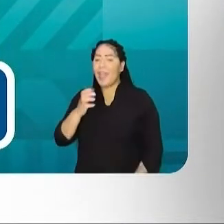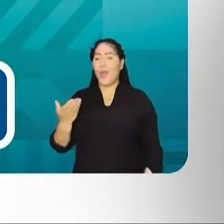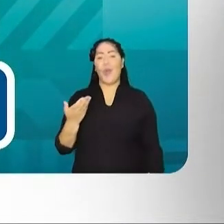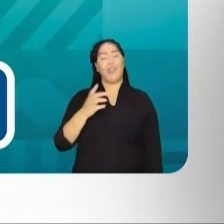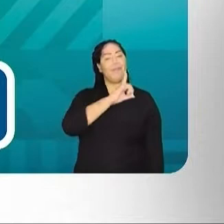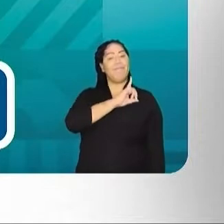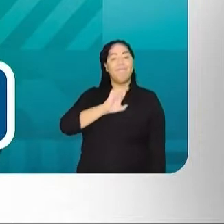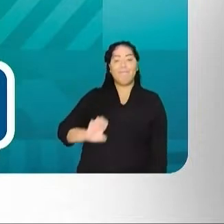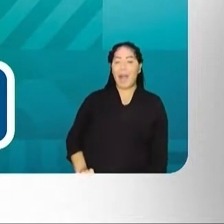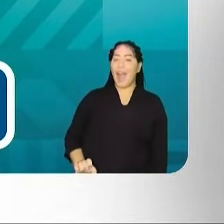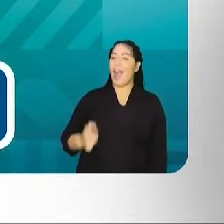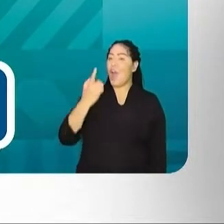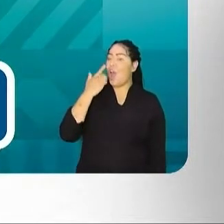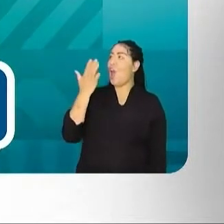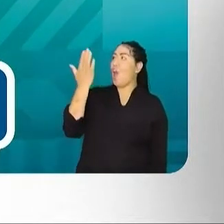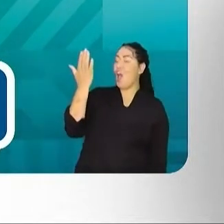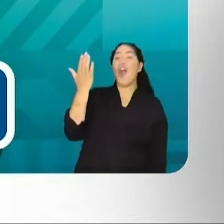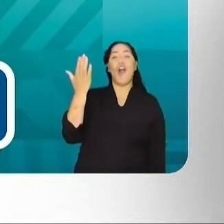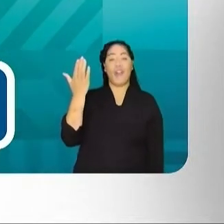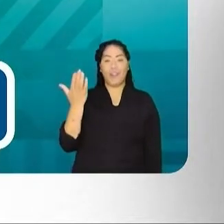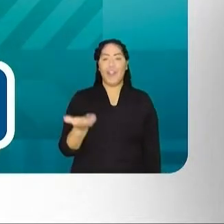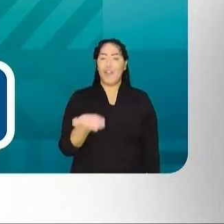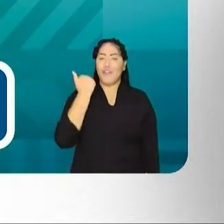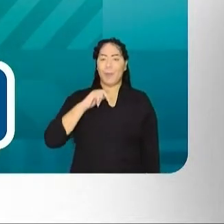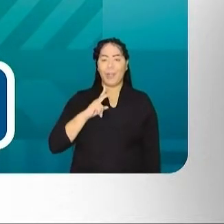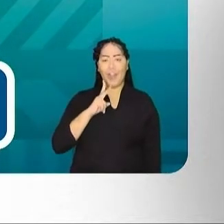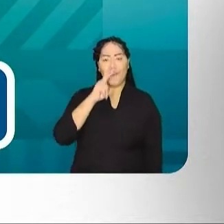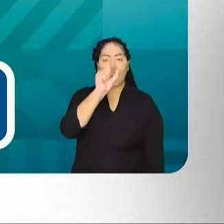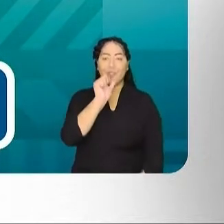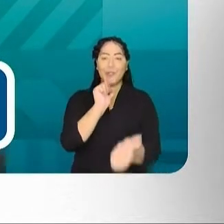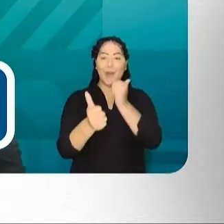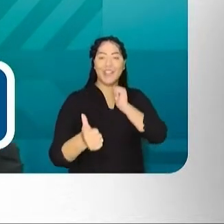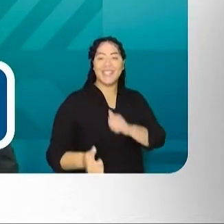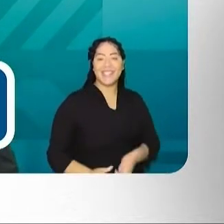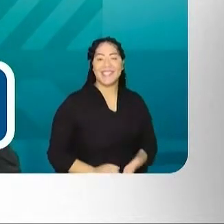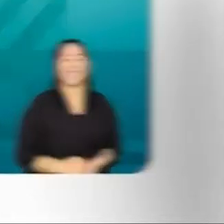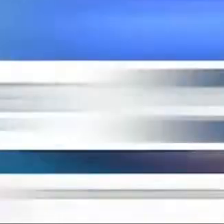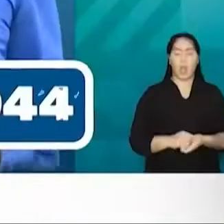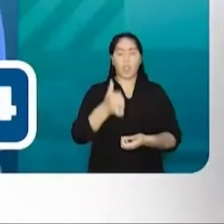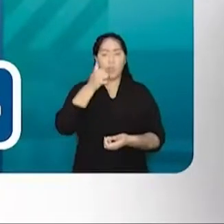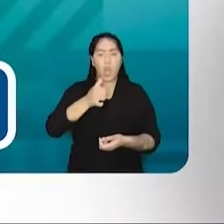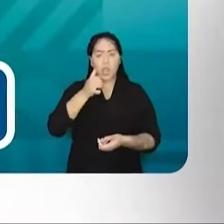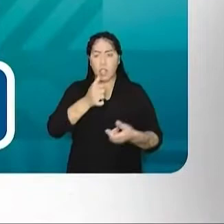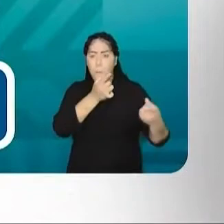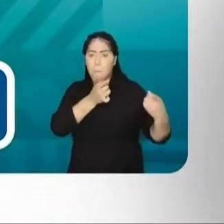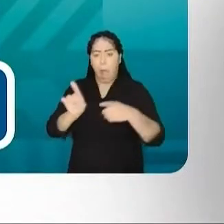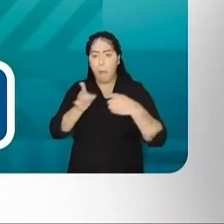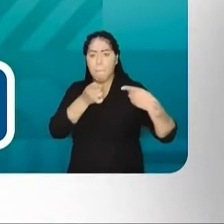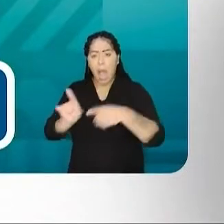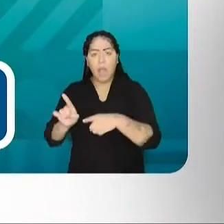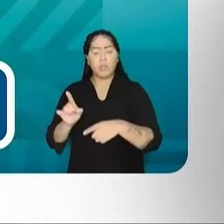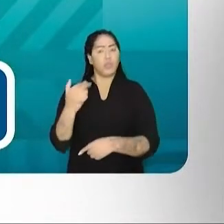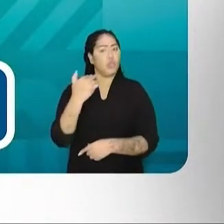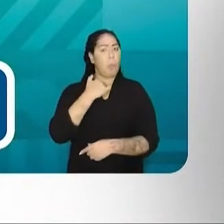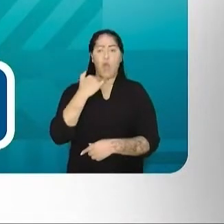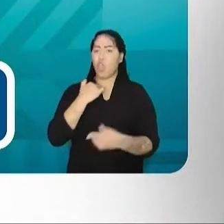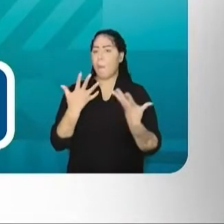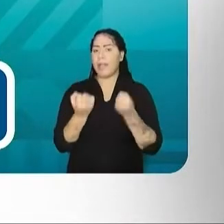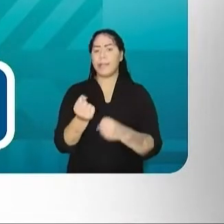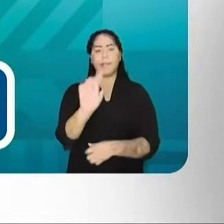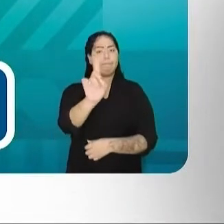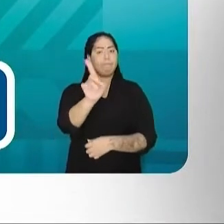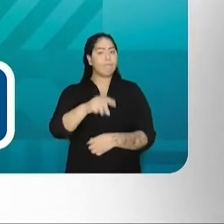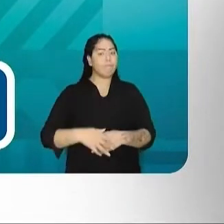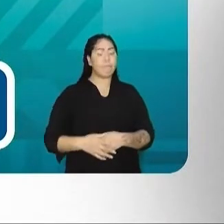área. Agora, deputado estadual, 44007, a Força do Esporte. Valeu! Não podemos mais aceitar os ataques contra